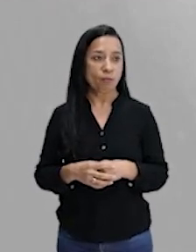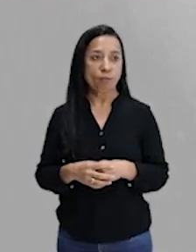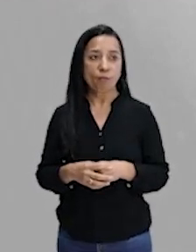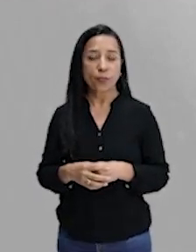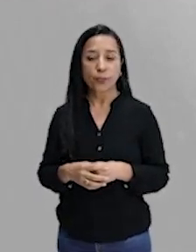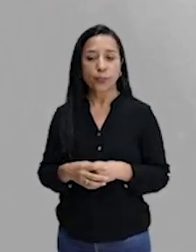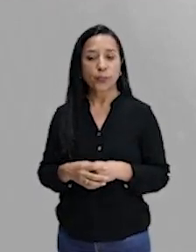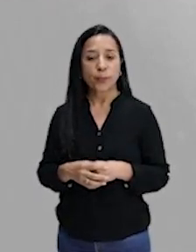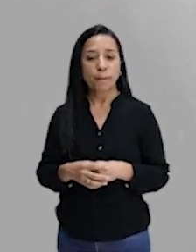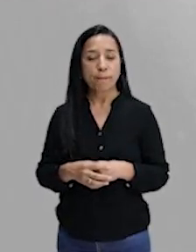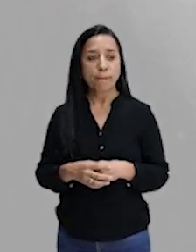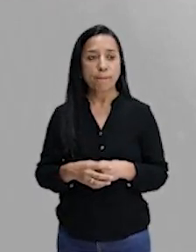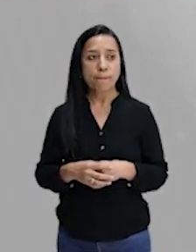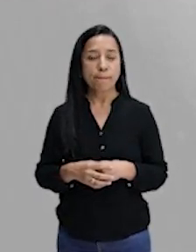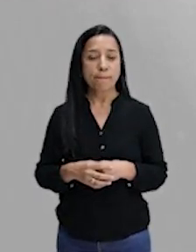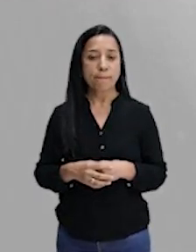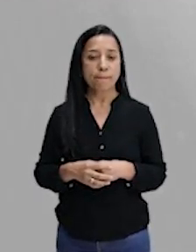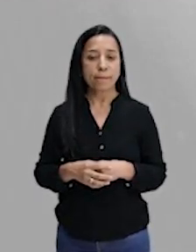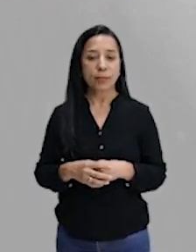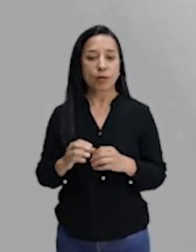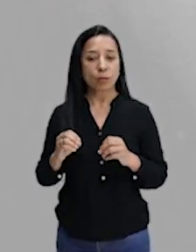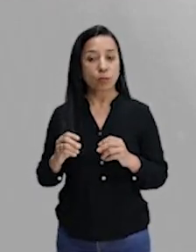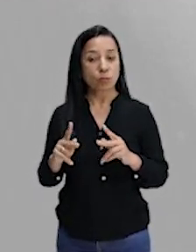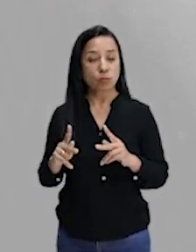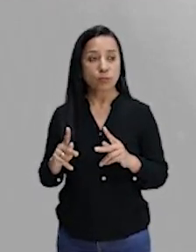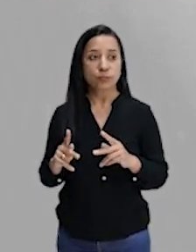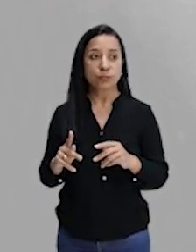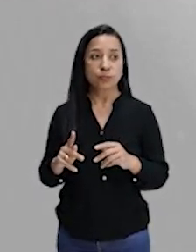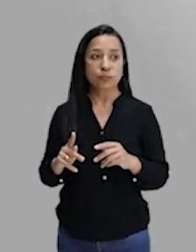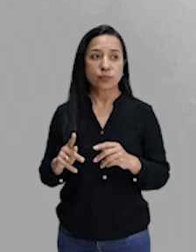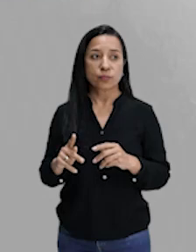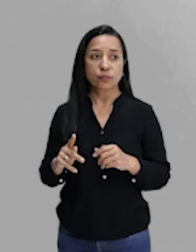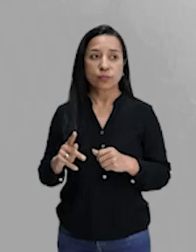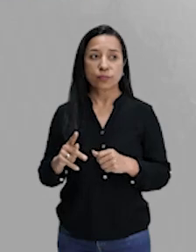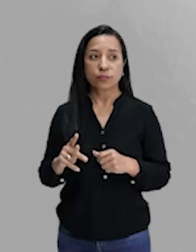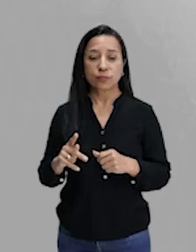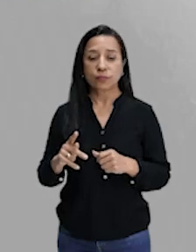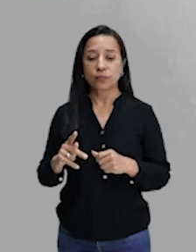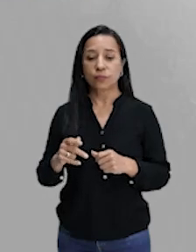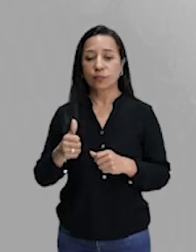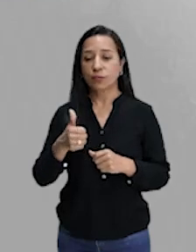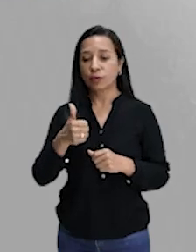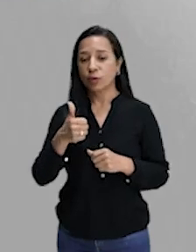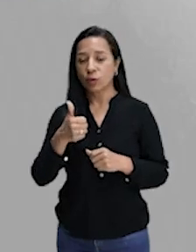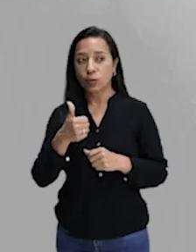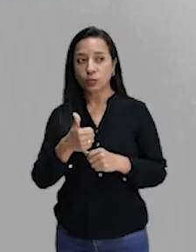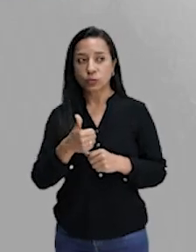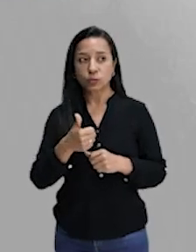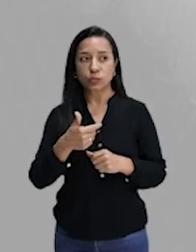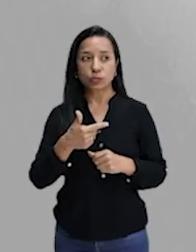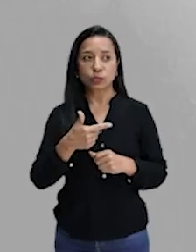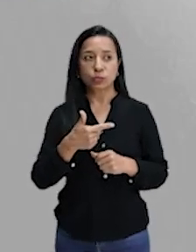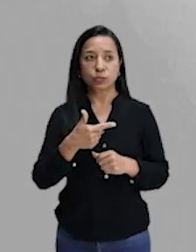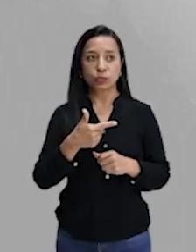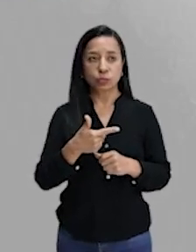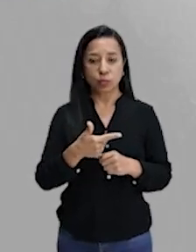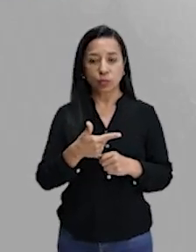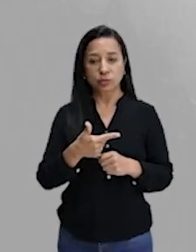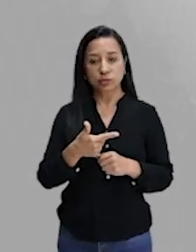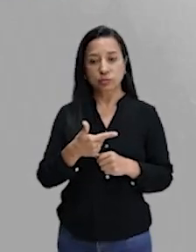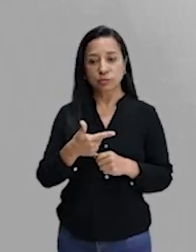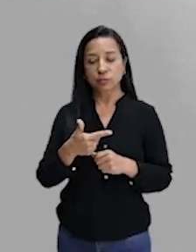segundos Ok então são 12 colunas dividido por